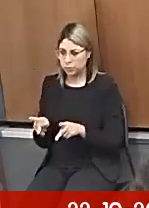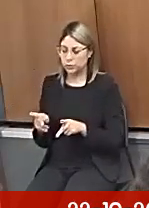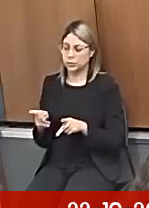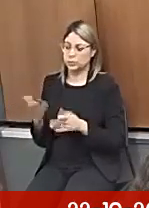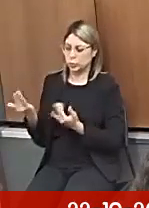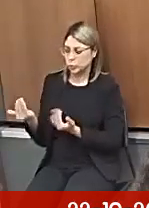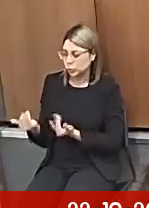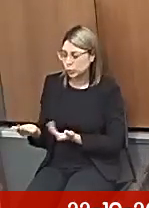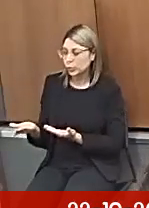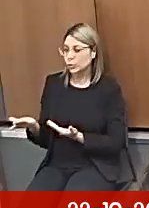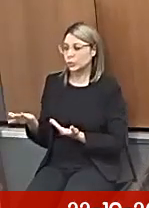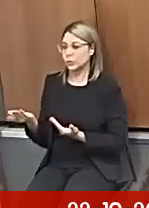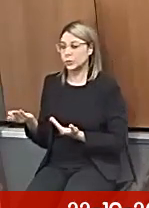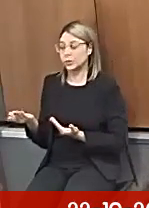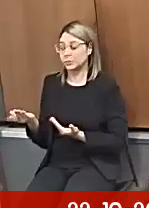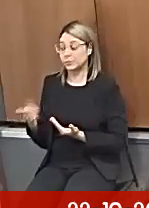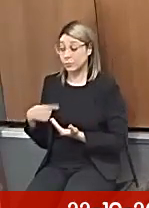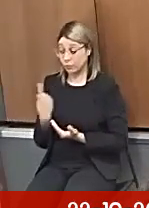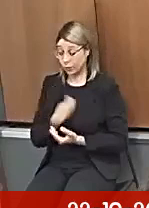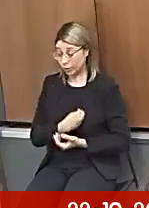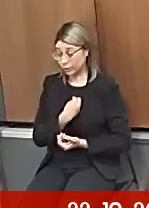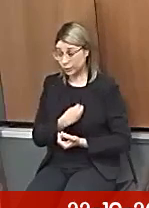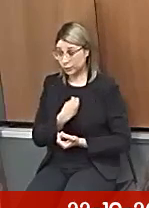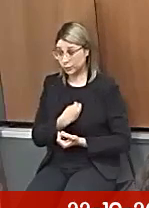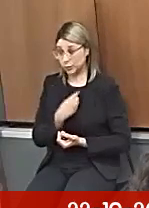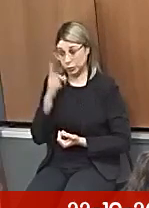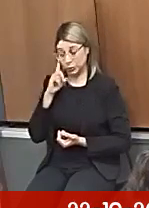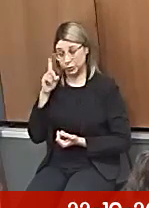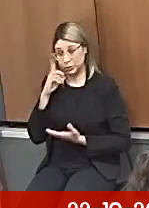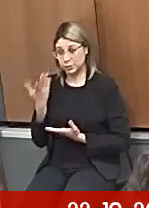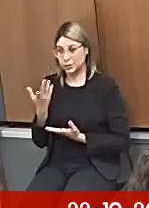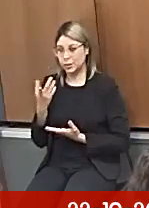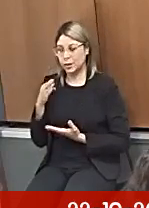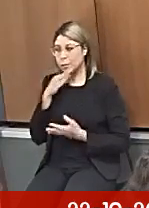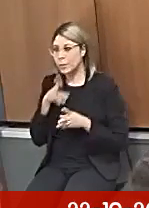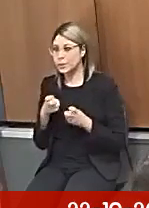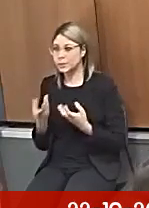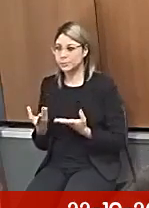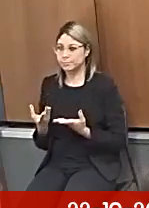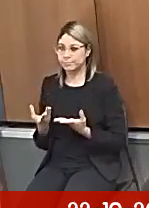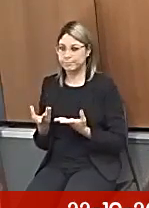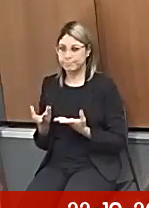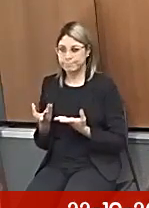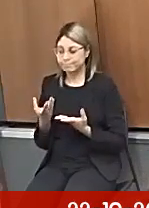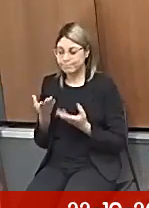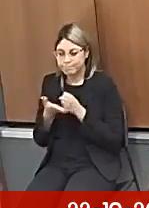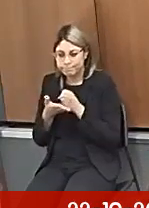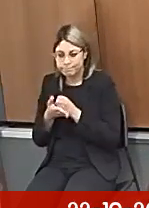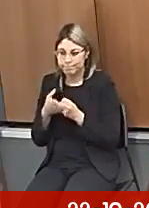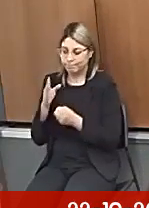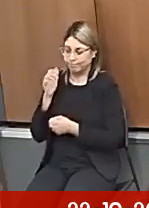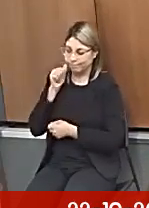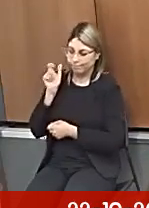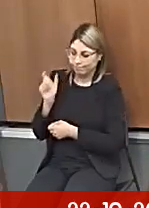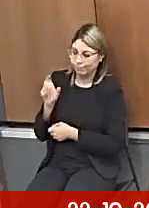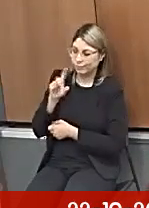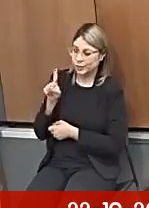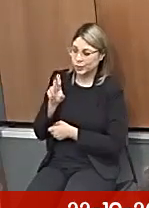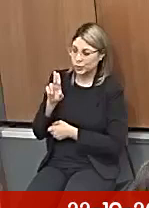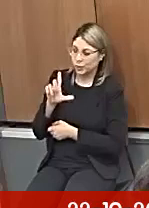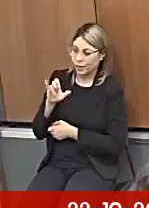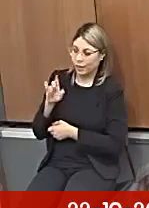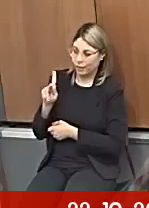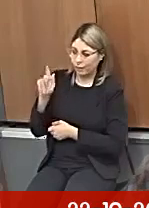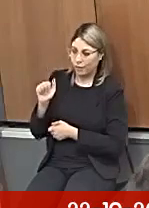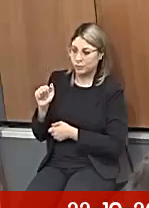esses adolescentes, e o que a gente passa, né, no dia a dia, você vê assim, é o mínimo, Zuleika, sabe, assim, a escola tem que fazer um mínimo,